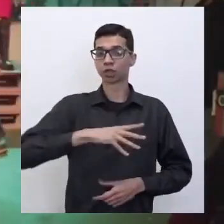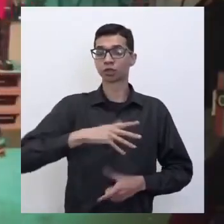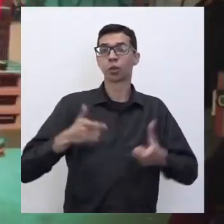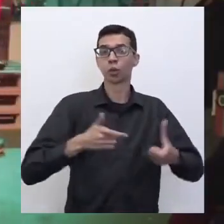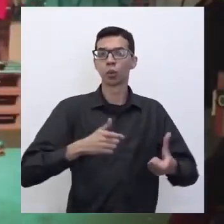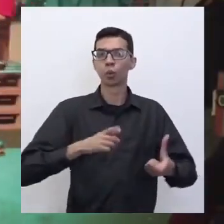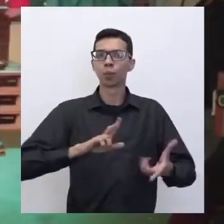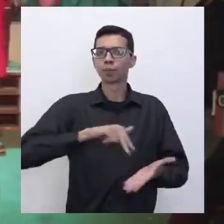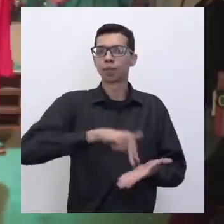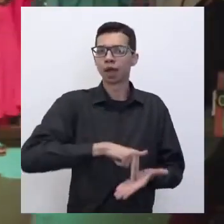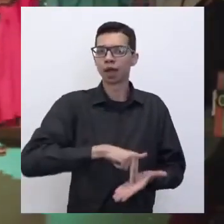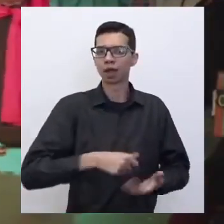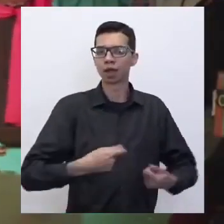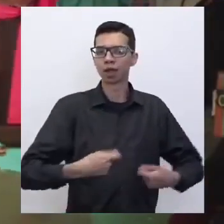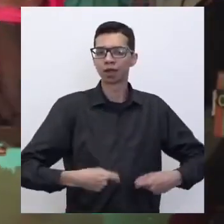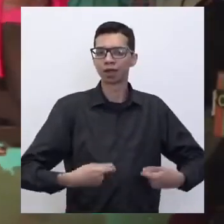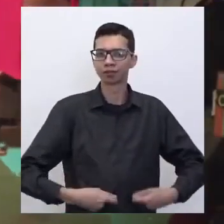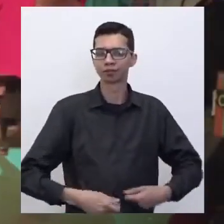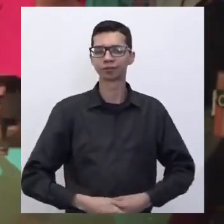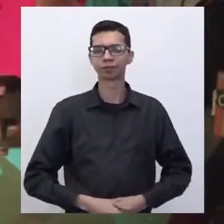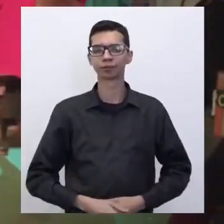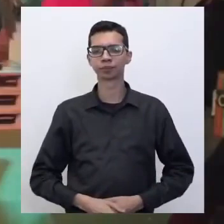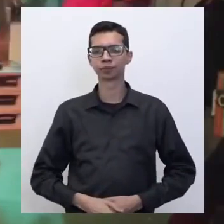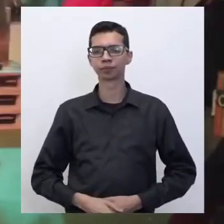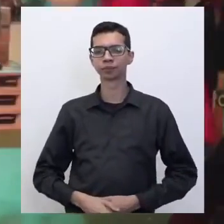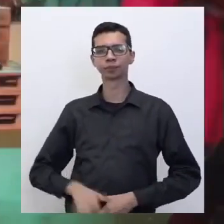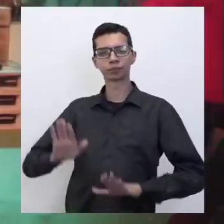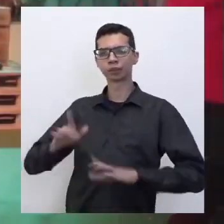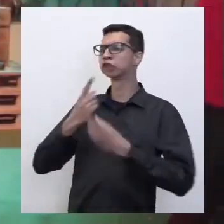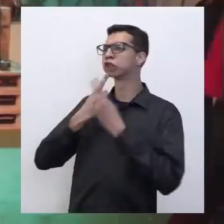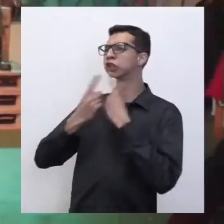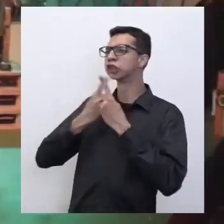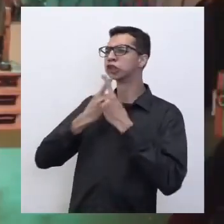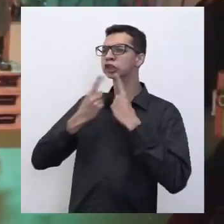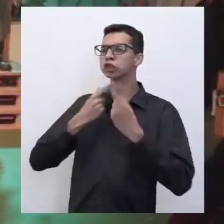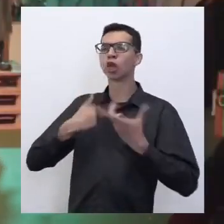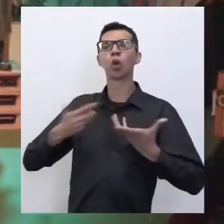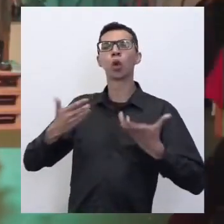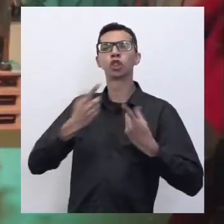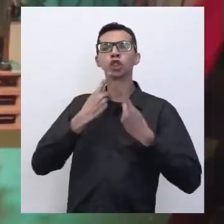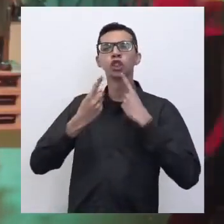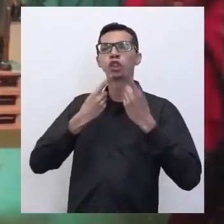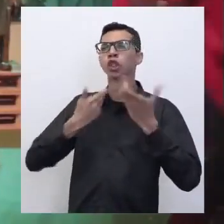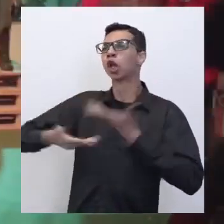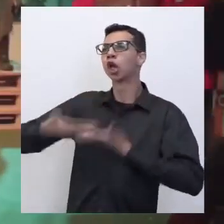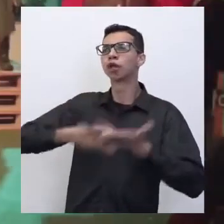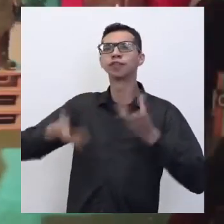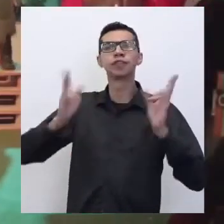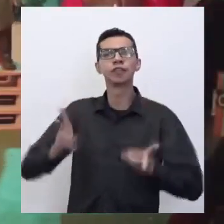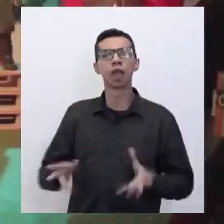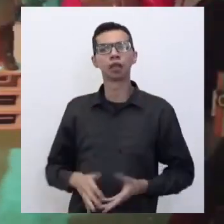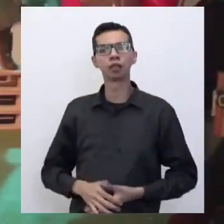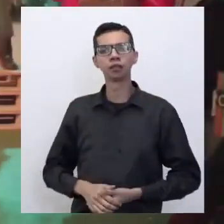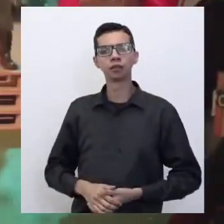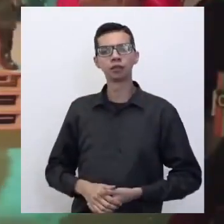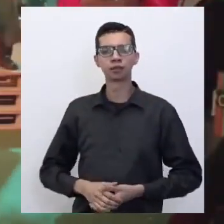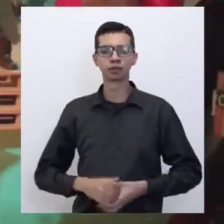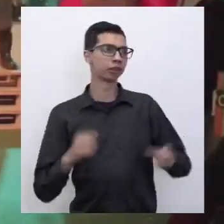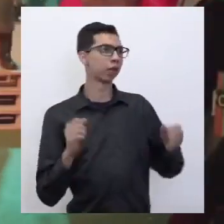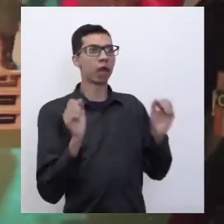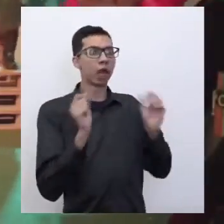Sim! Diálogo! Diálogo! Eu quero que eles dialoguem com a minha espada!